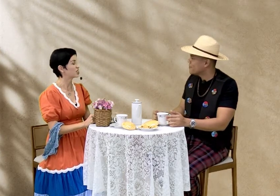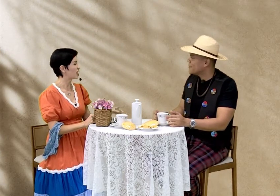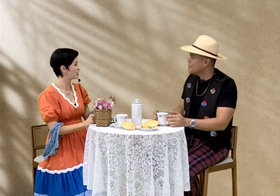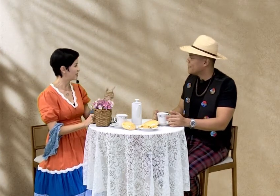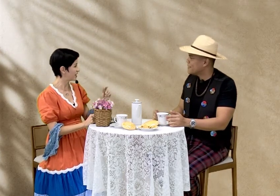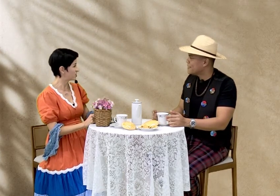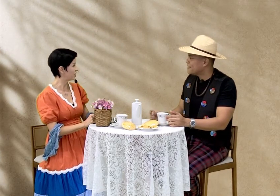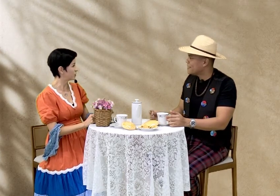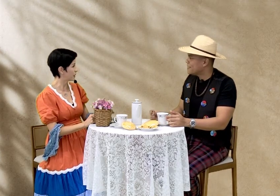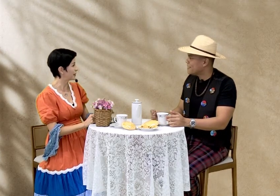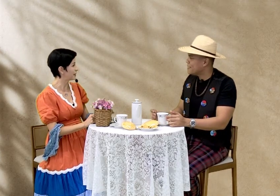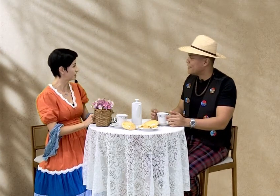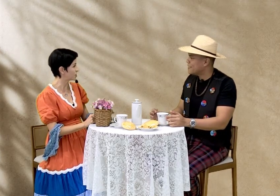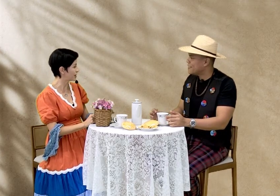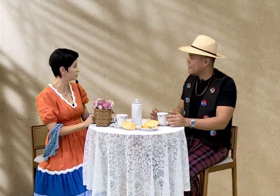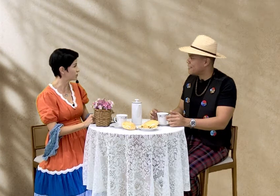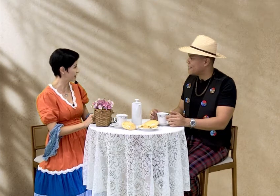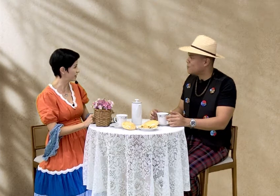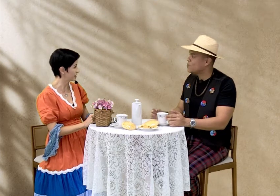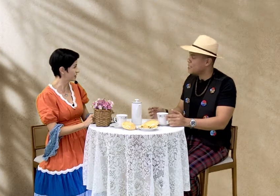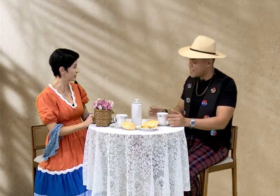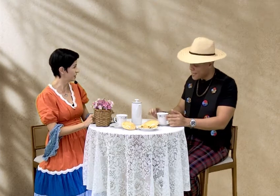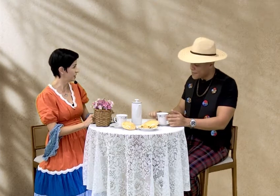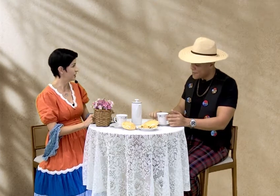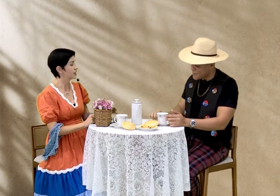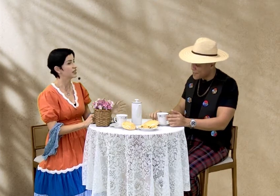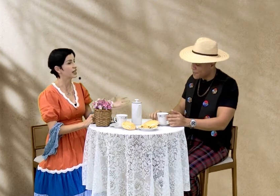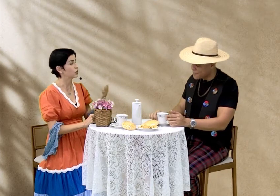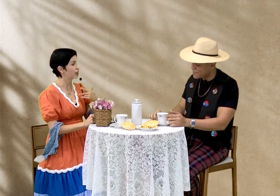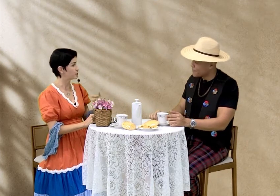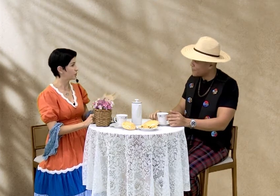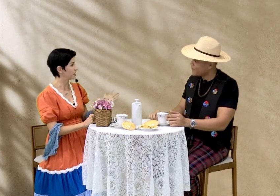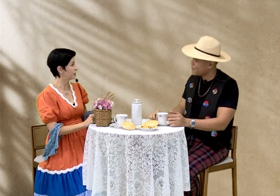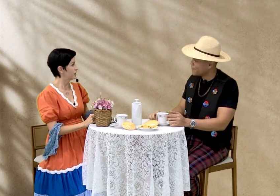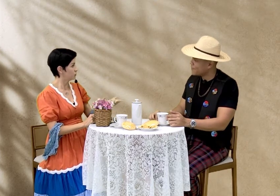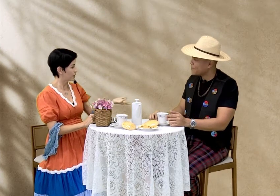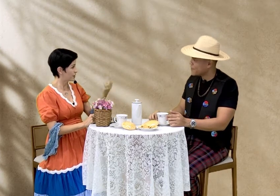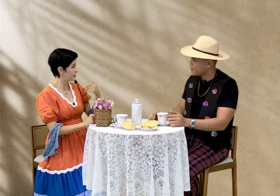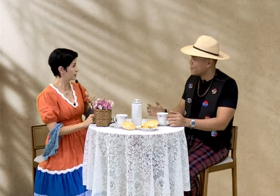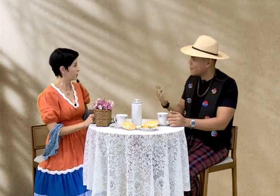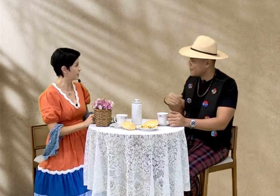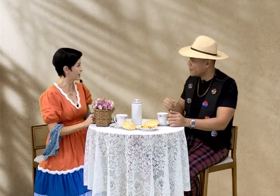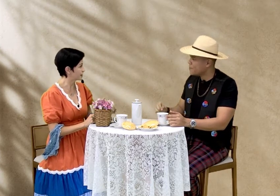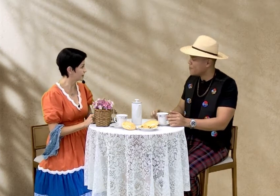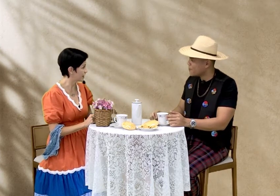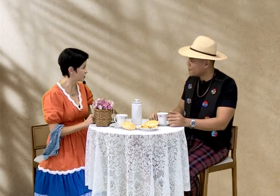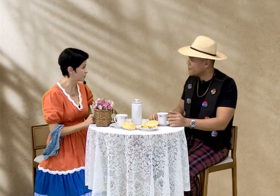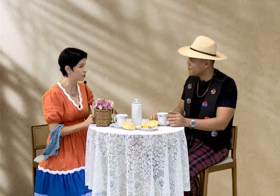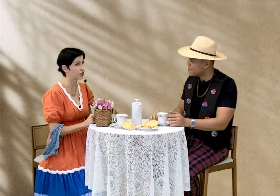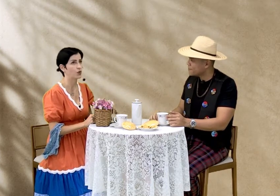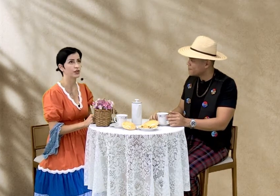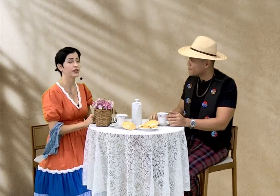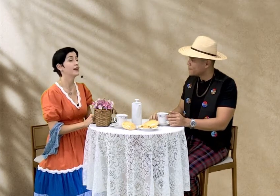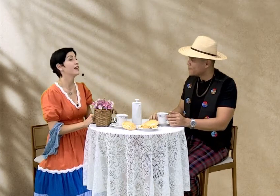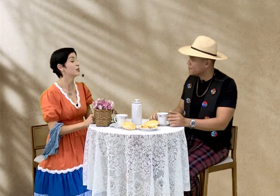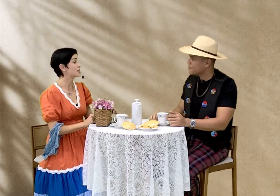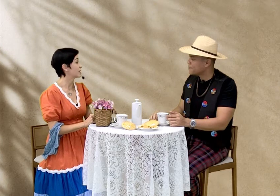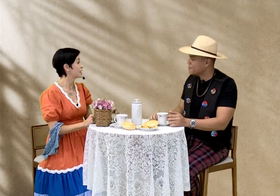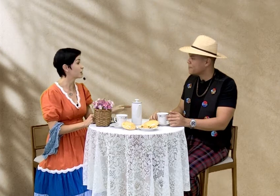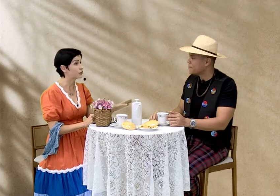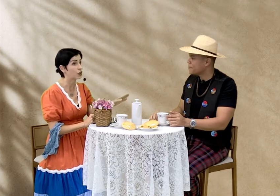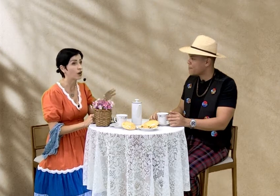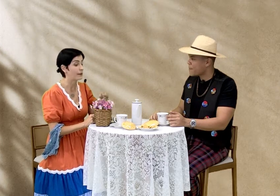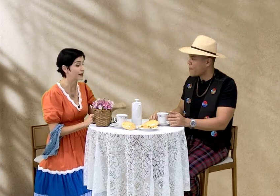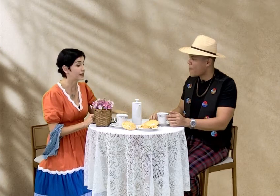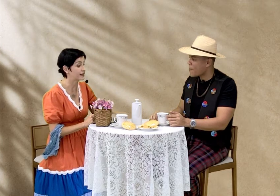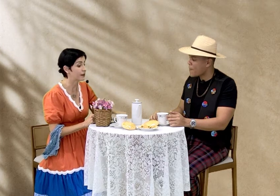Eu acho que ela tava estreando, porque mandava as cartas e não chegava. Não chegava, né? E ela não respondia, não recebia nenhuma carta de resposta. Olha, eu sei que